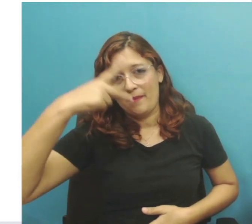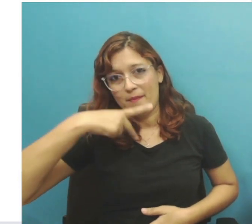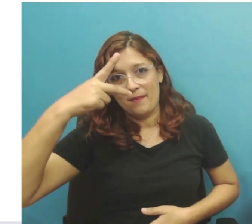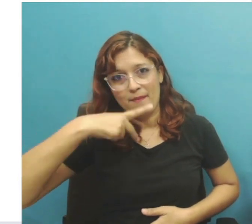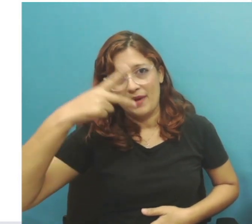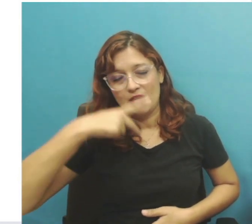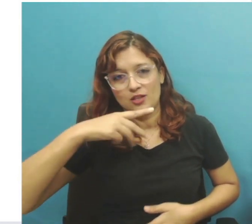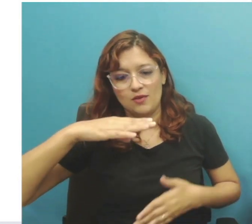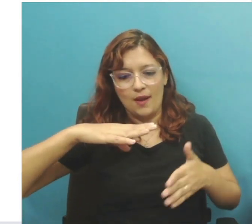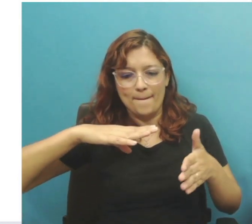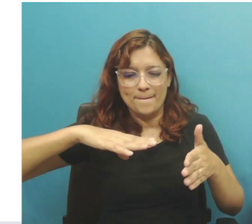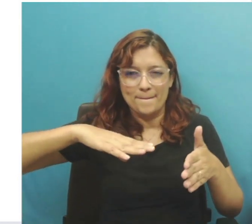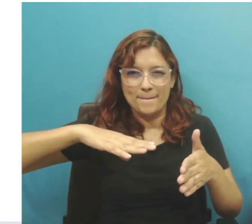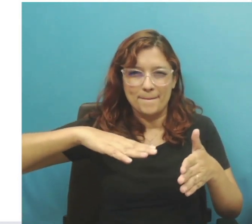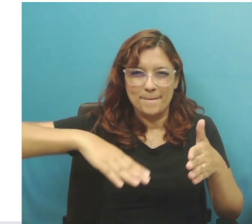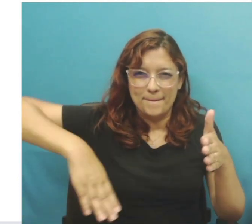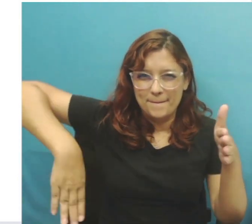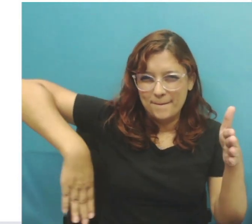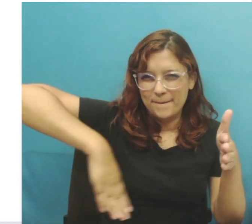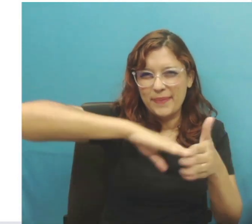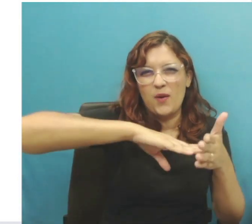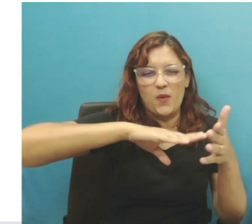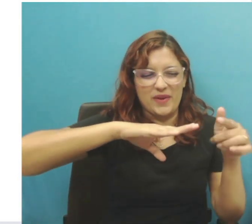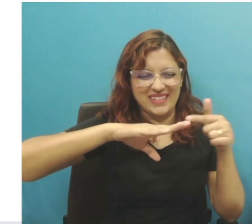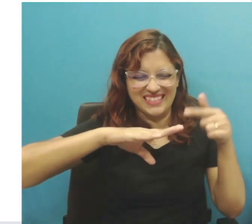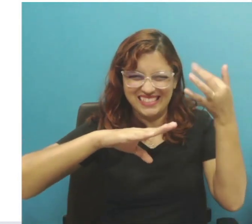Então, eu mesma